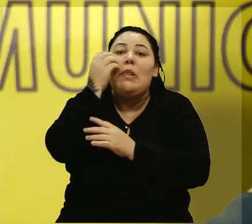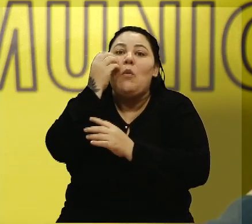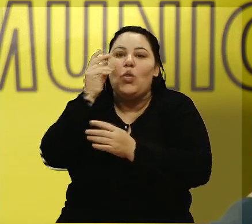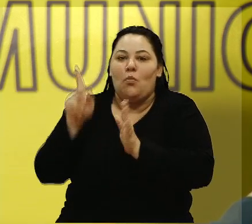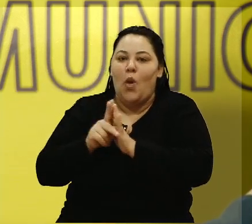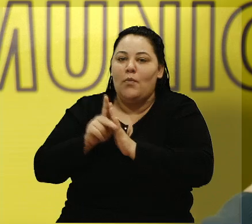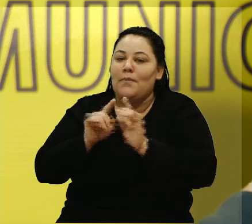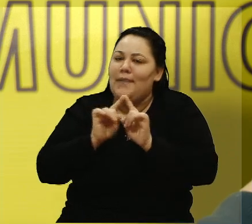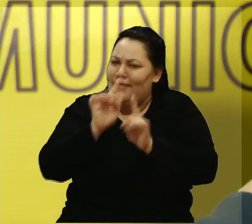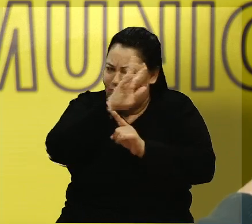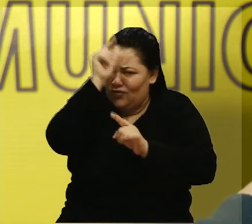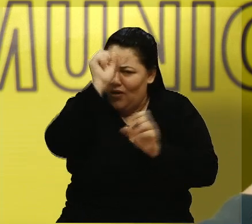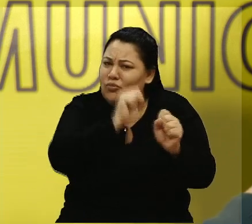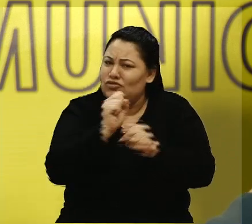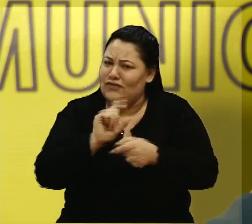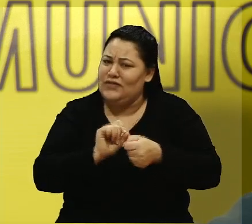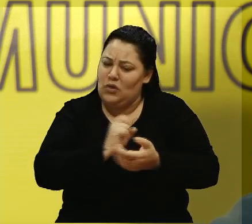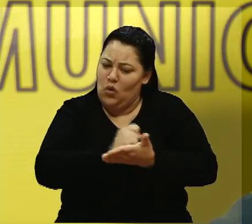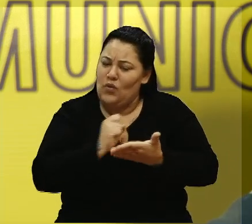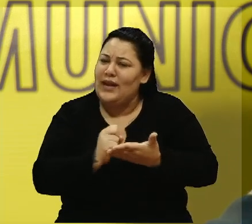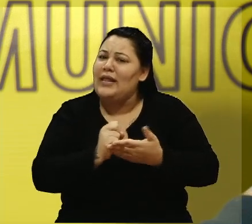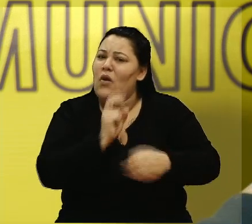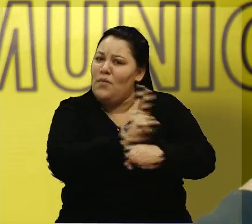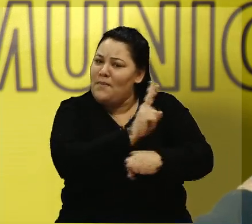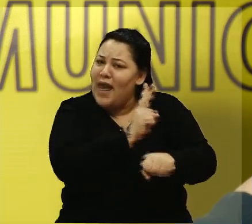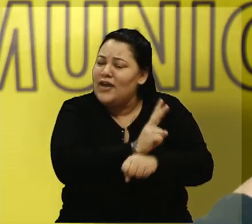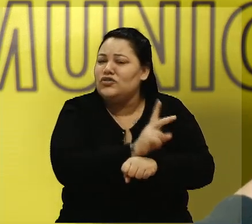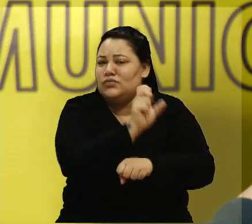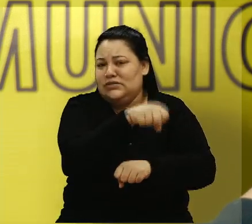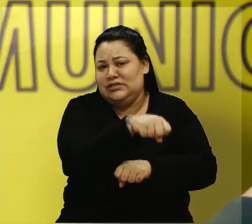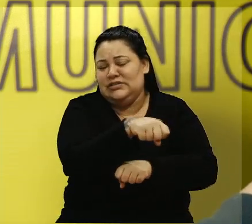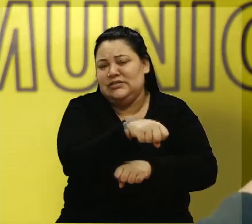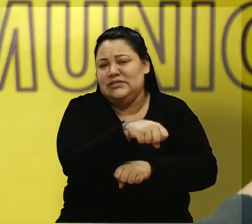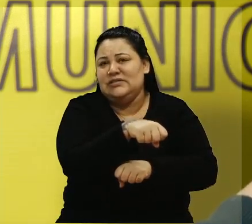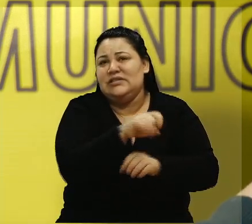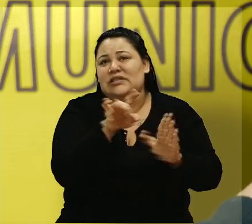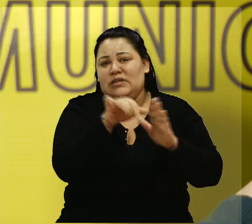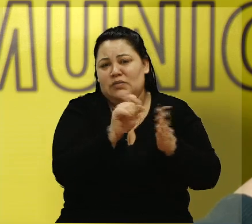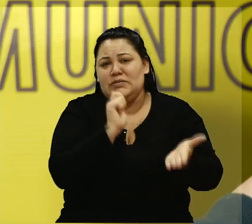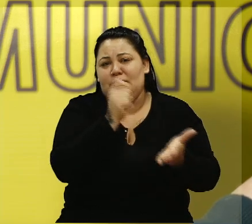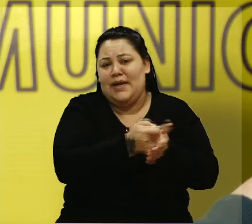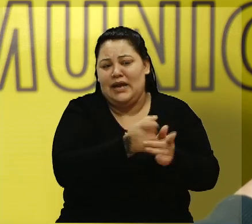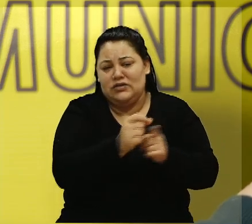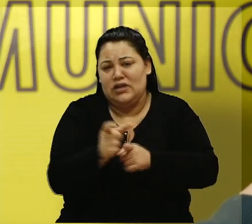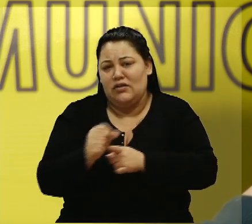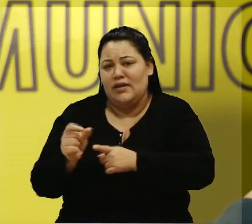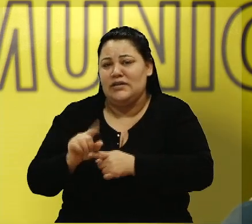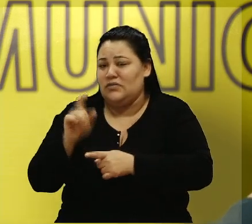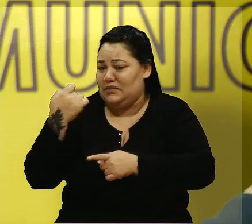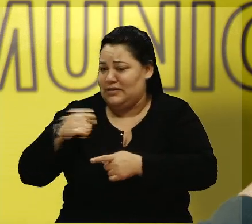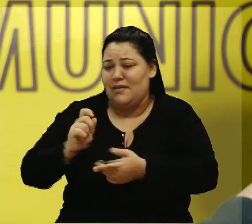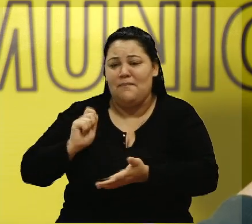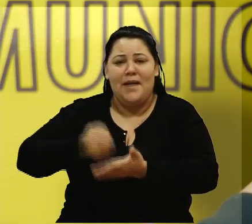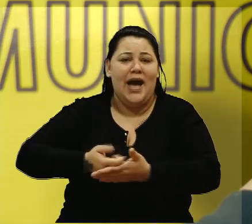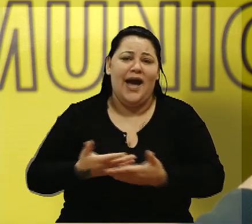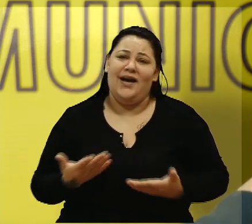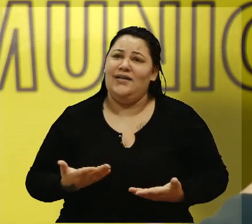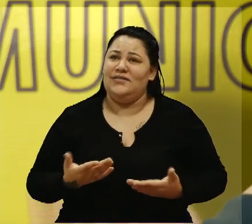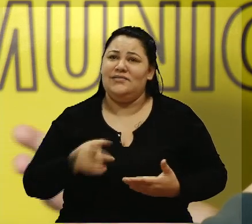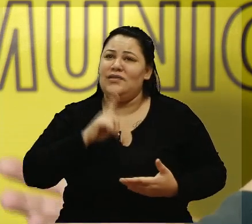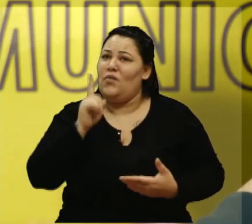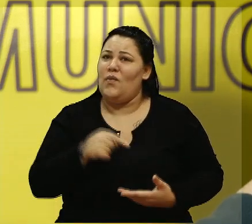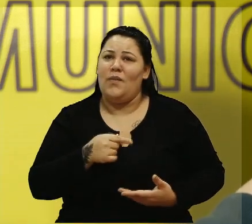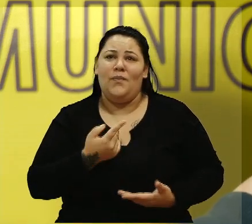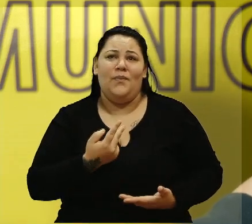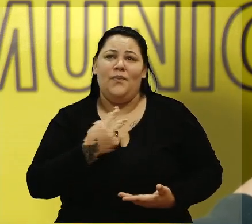no meu entender, e promover esse investimento na Maesa e amortizar esse empréstimo através dos aluguéis que deixariam de ser pagos, né? Não é possível que a gente vai promover